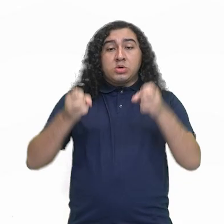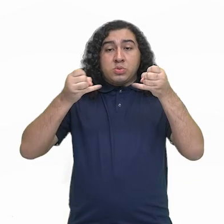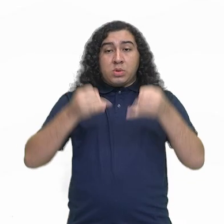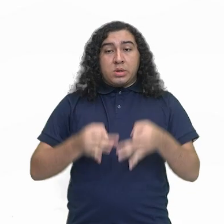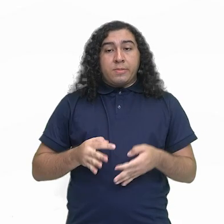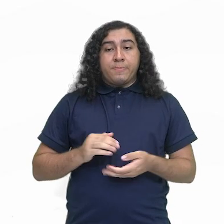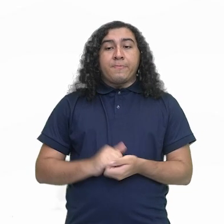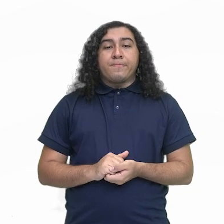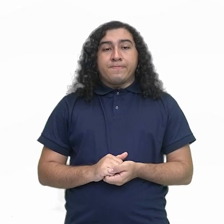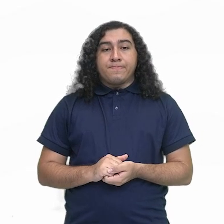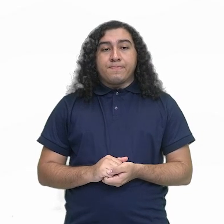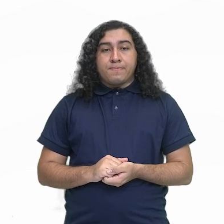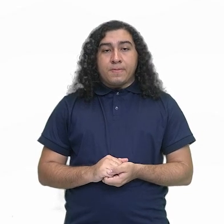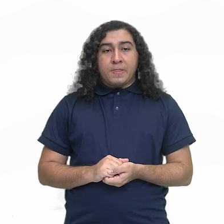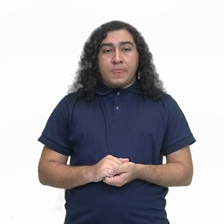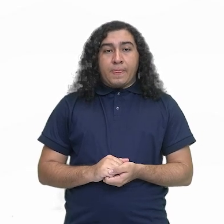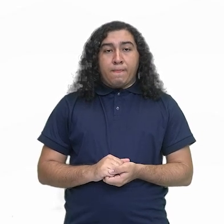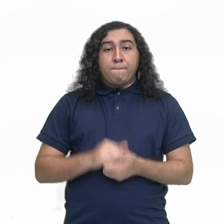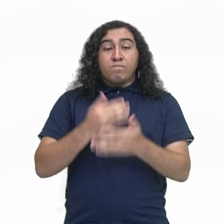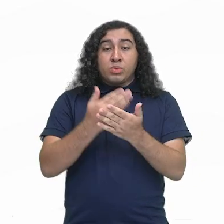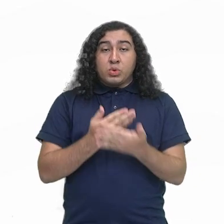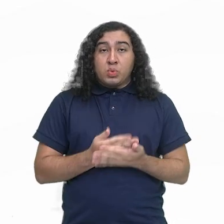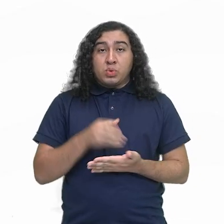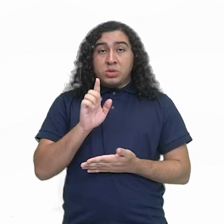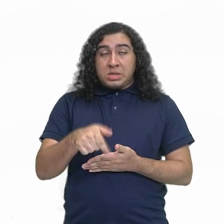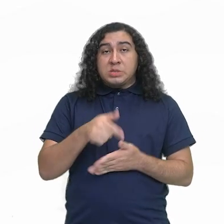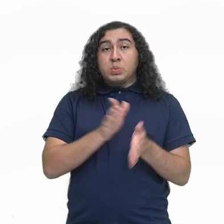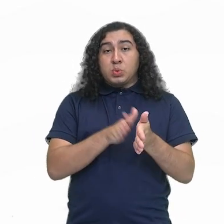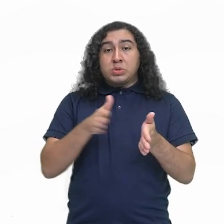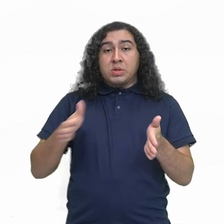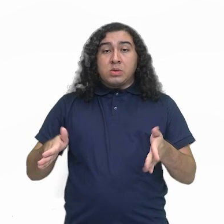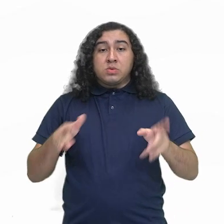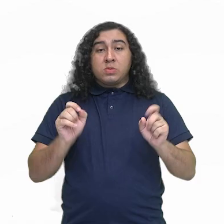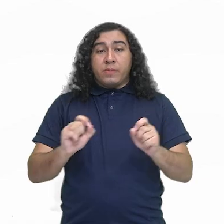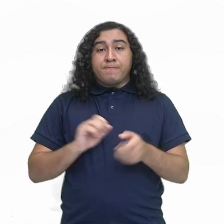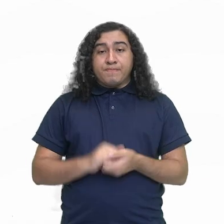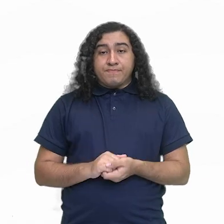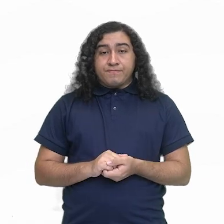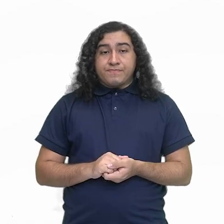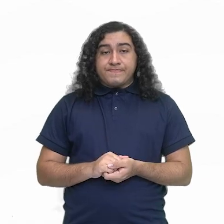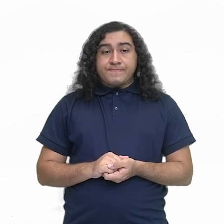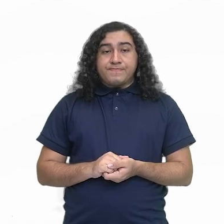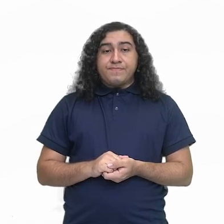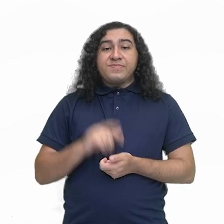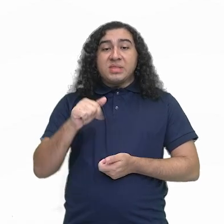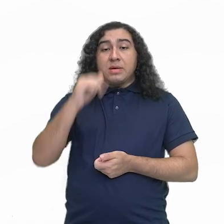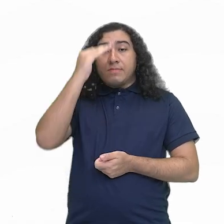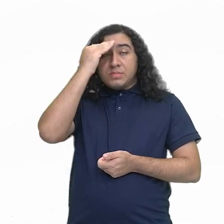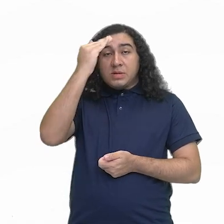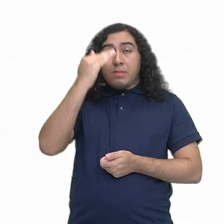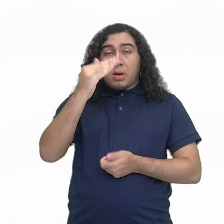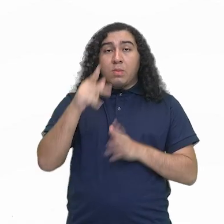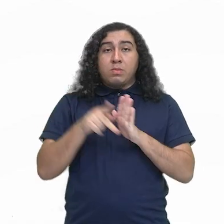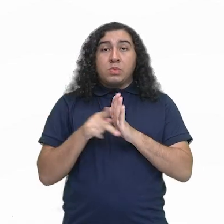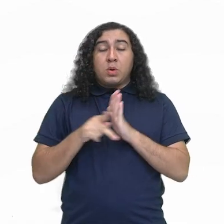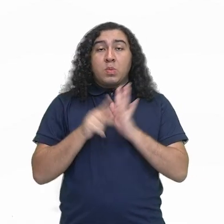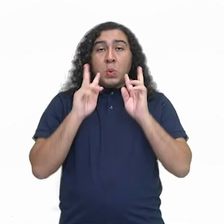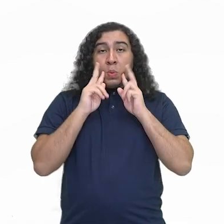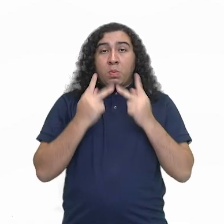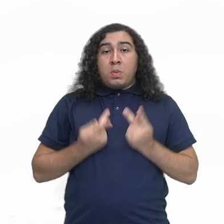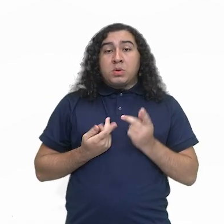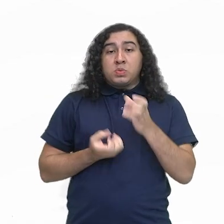seguinte, que o estudo do processo de socialização, como fase central na formação humana,